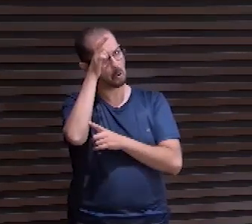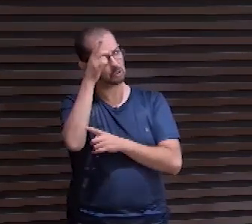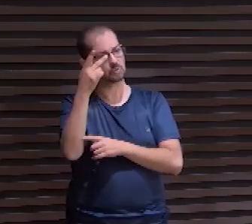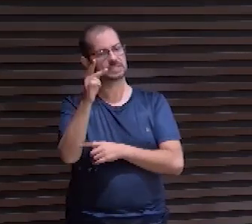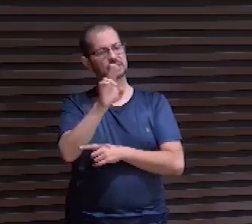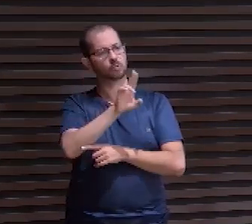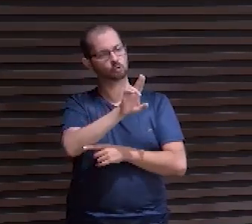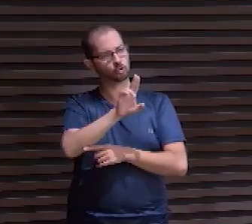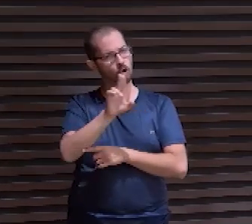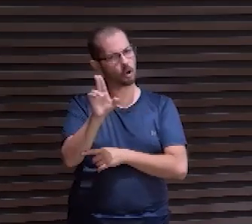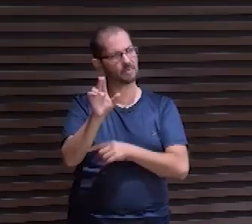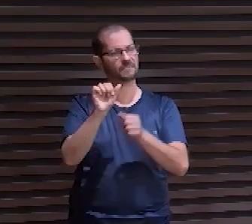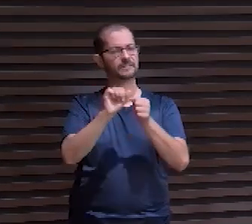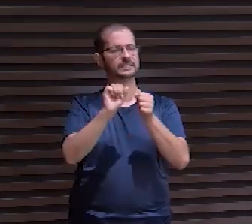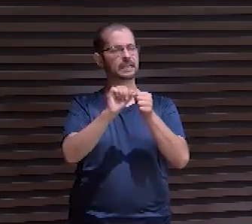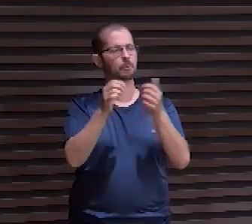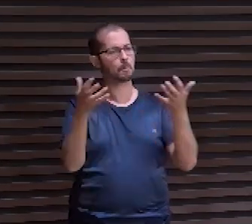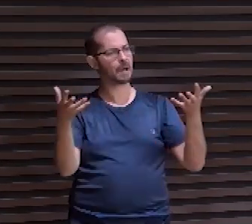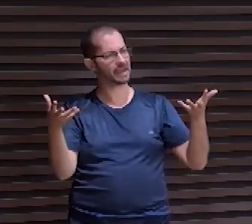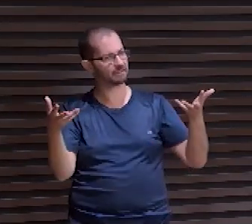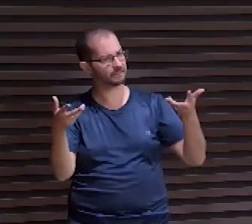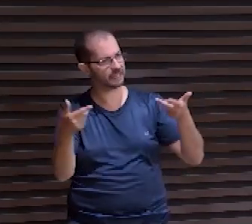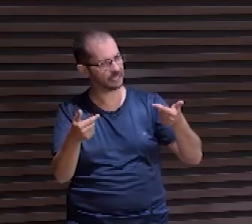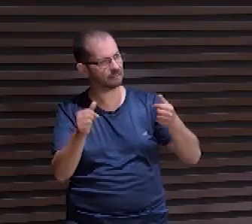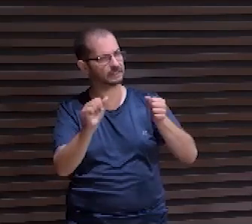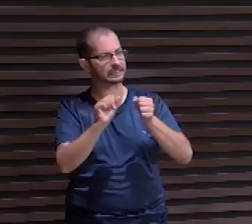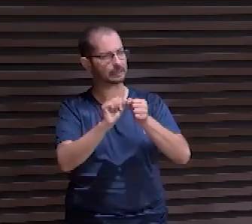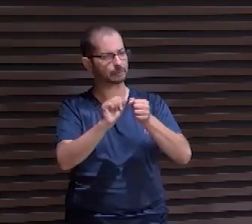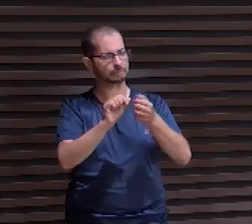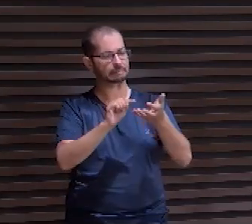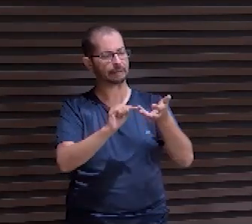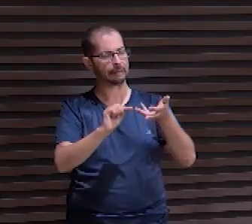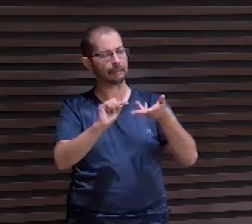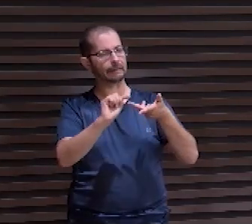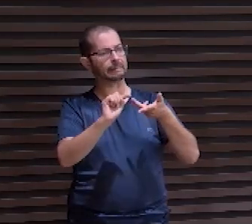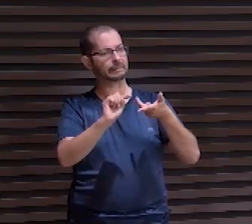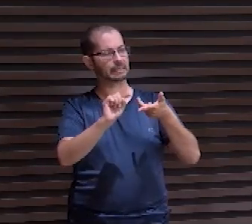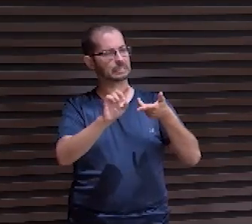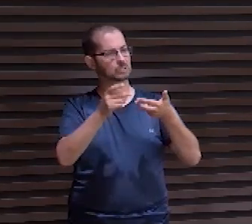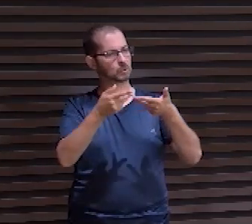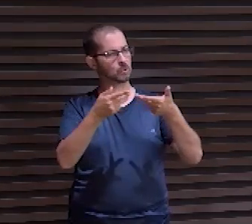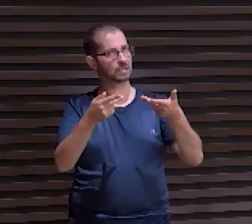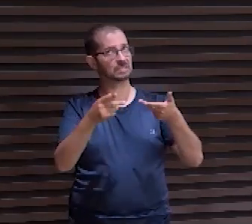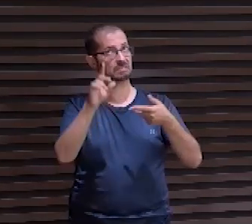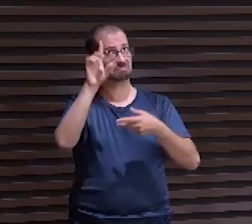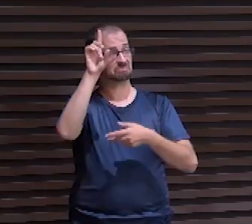não fizemos tantas coisas. E ele vai dizer assim,